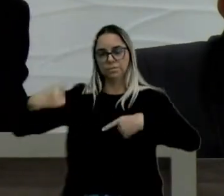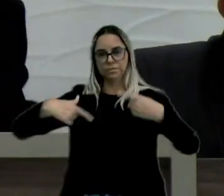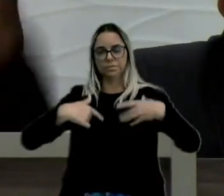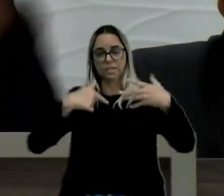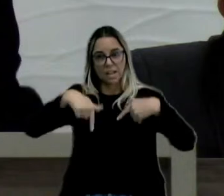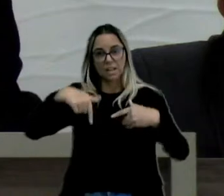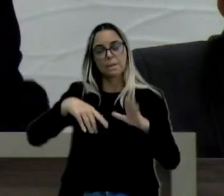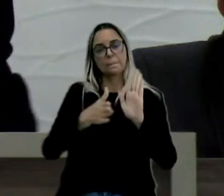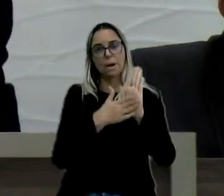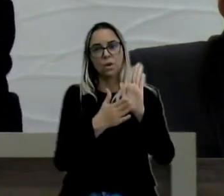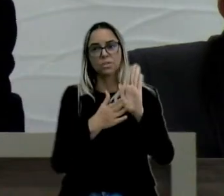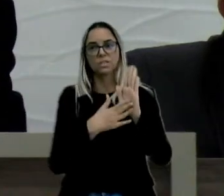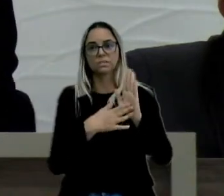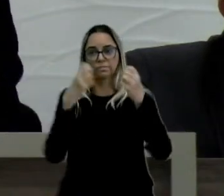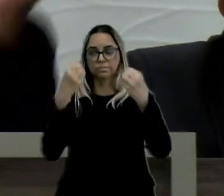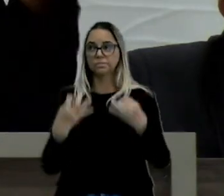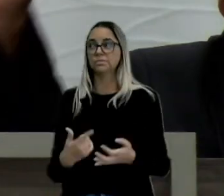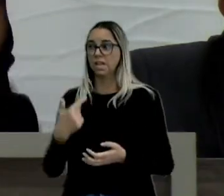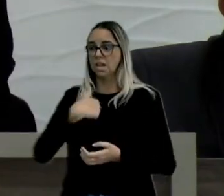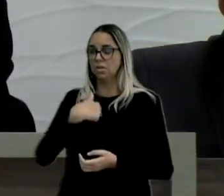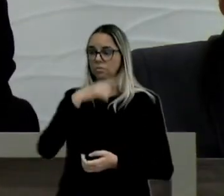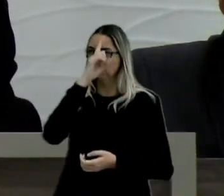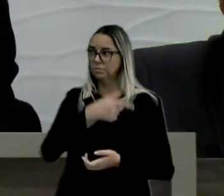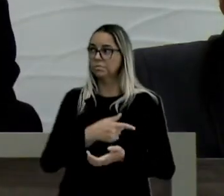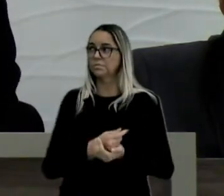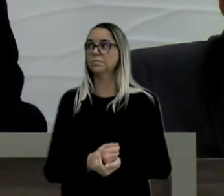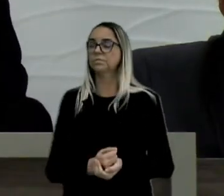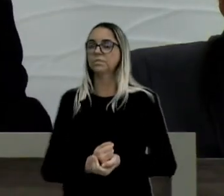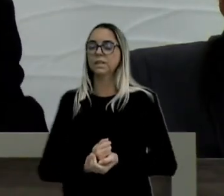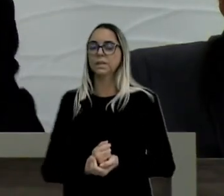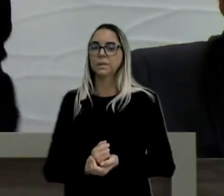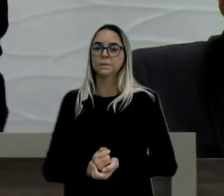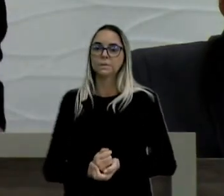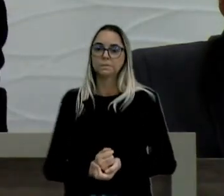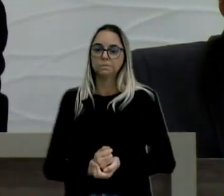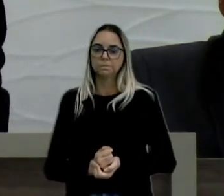em Pauta quem diz o que tem que discutir sou eu se retire V